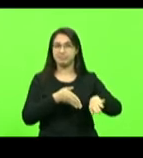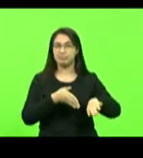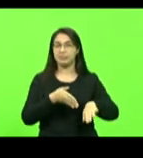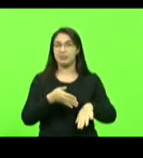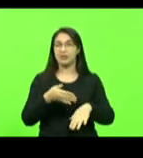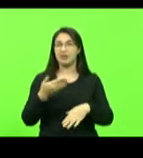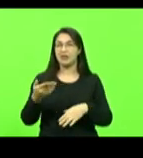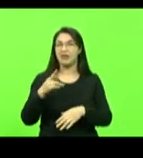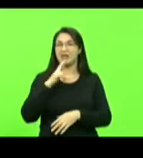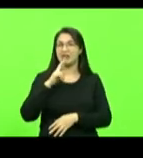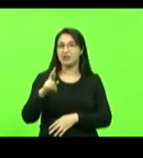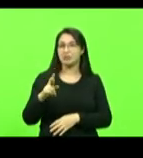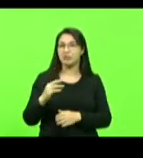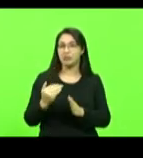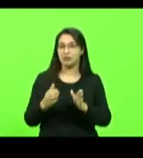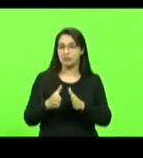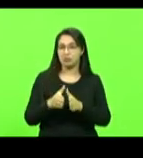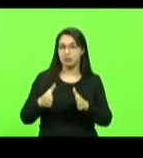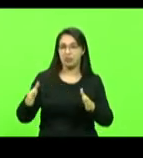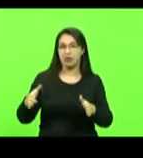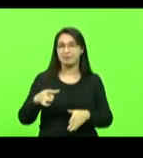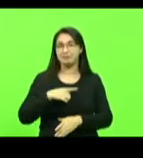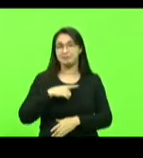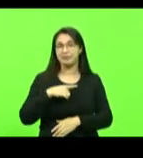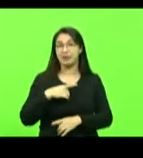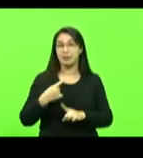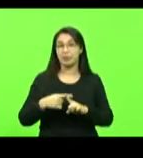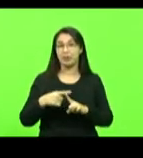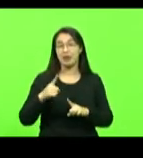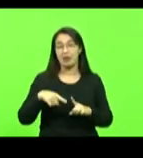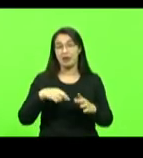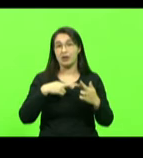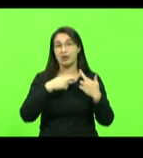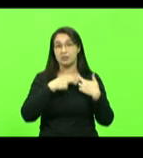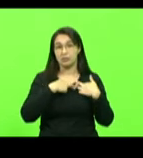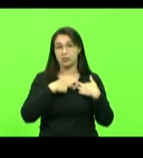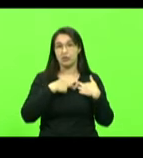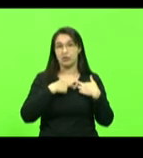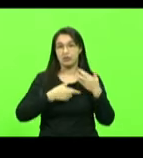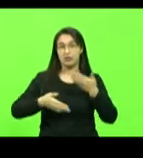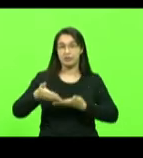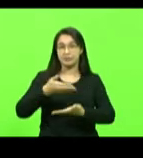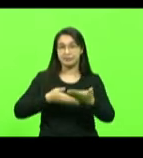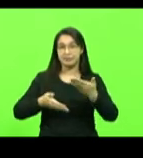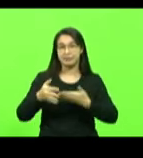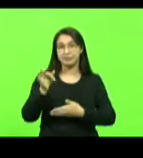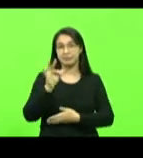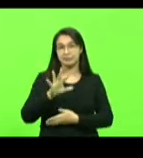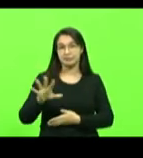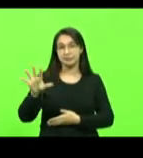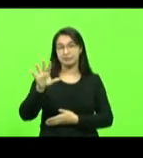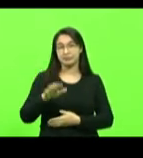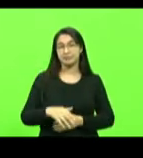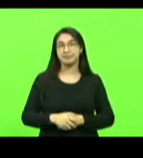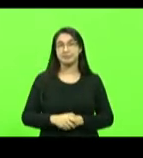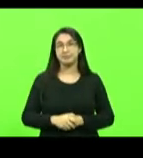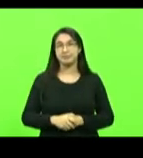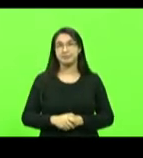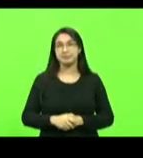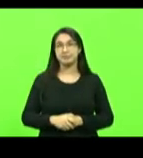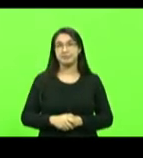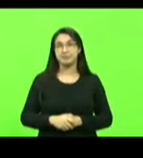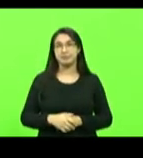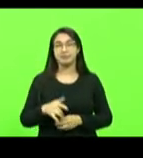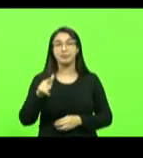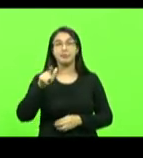então, como um crescente, porque ela é uma responsabilidade compartilhada desse ente federativo. A deliberação pela